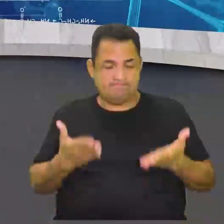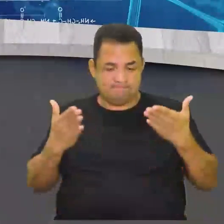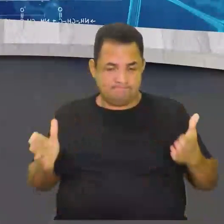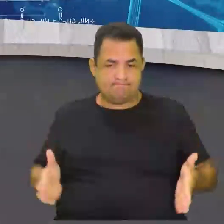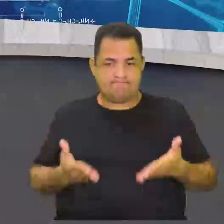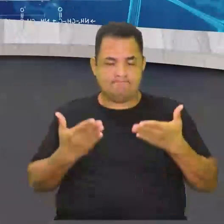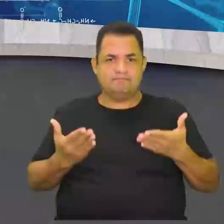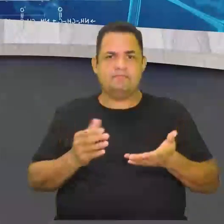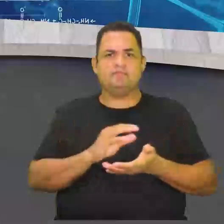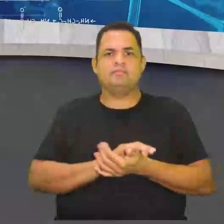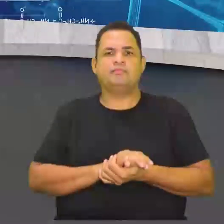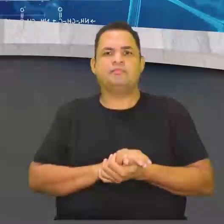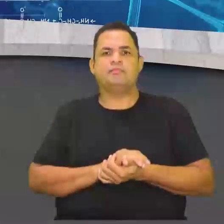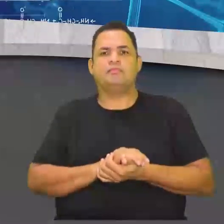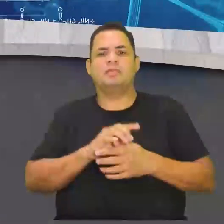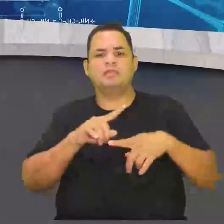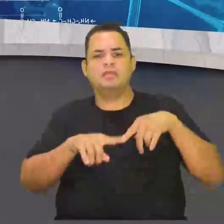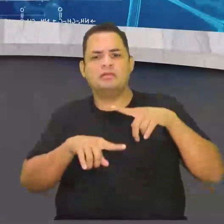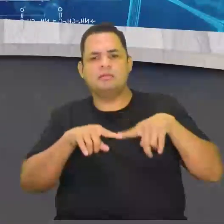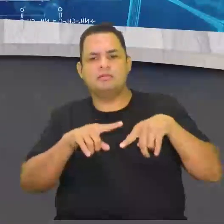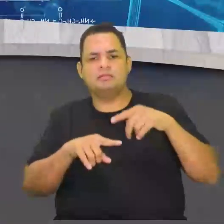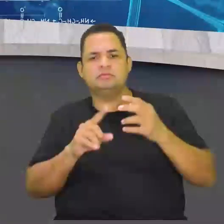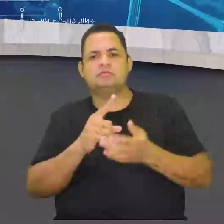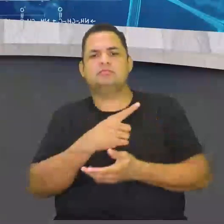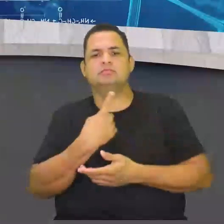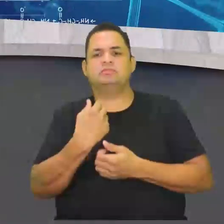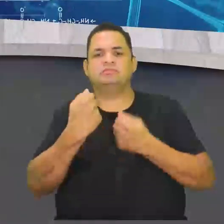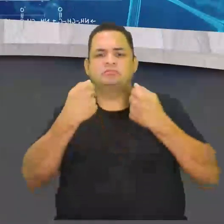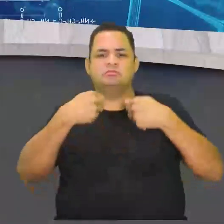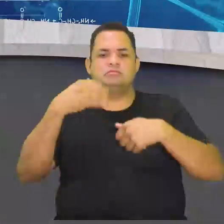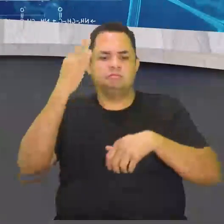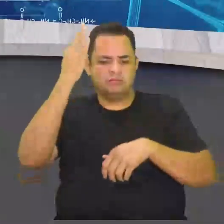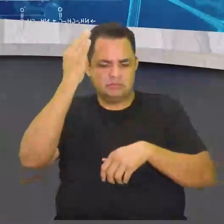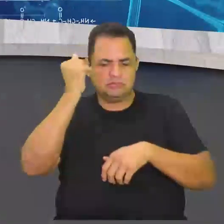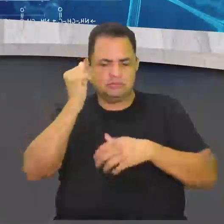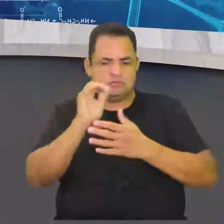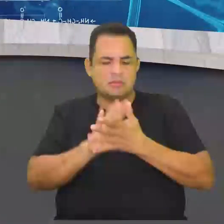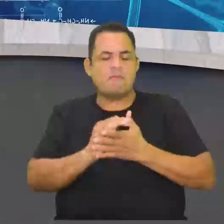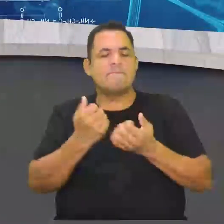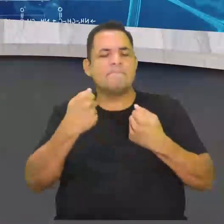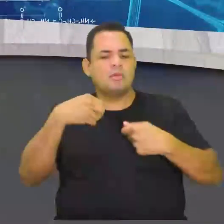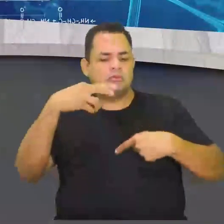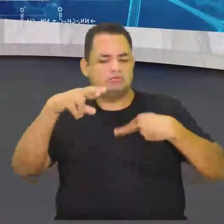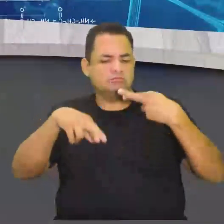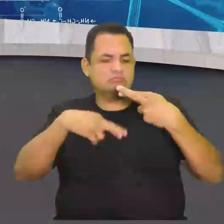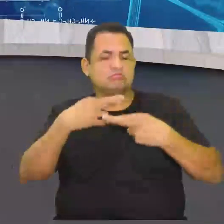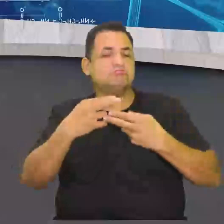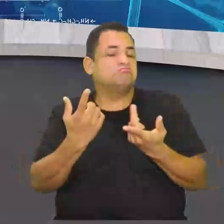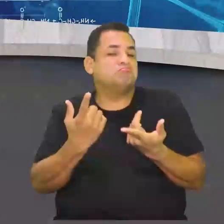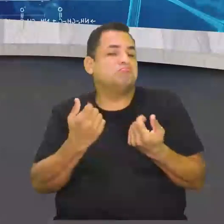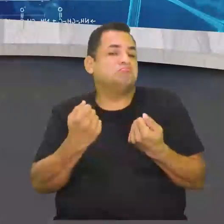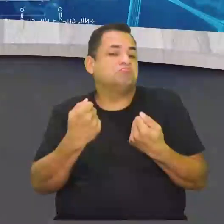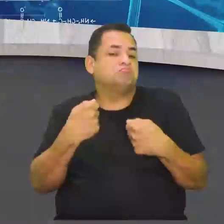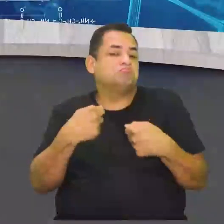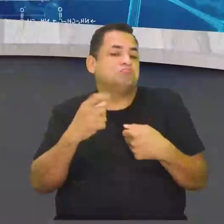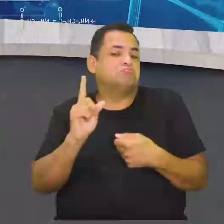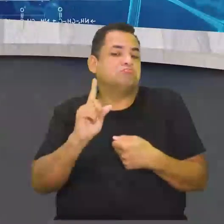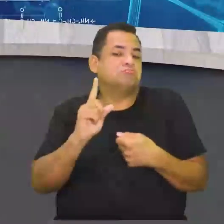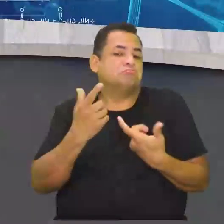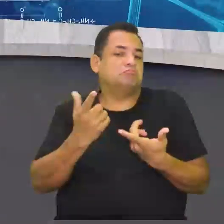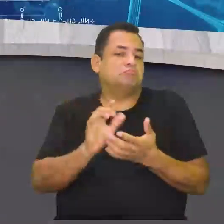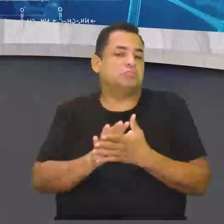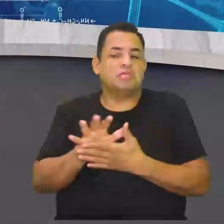sim, né? Materiais que a gente sabe que podem ser reciclados, por que não reciclar, né? Por que não fazer